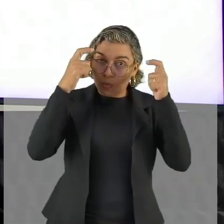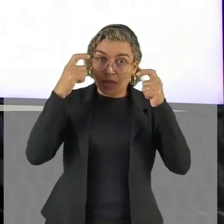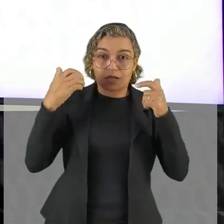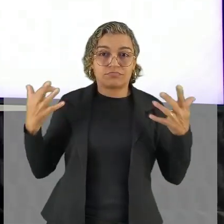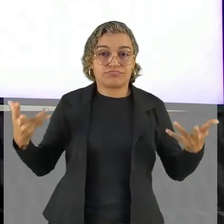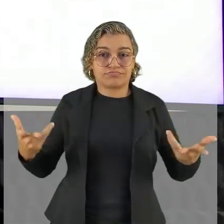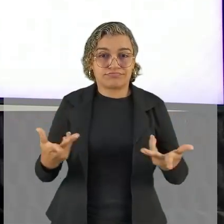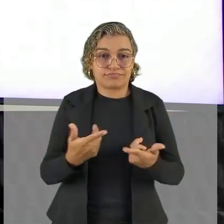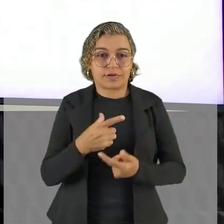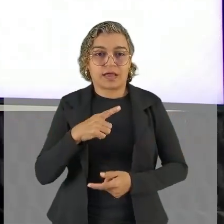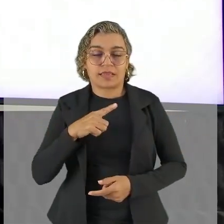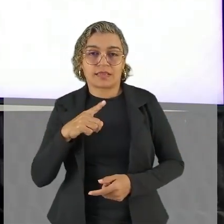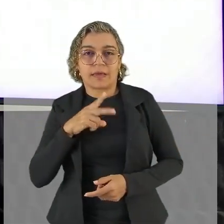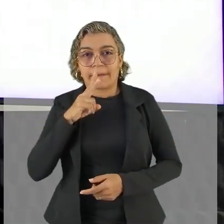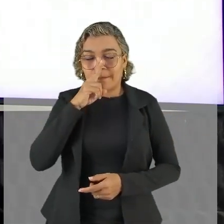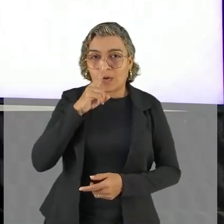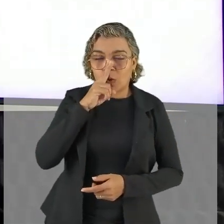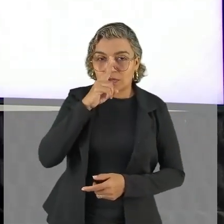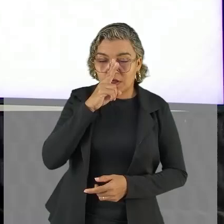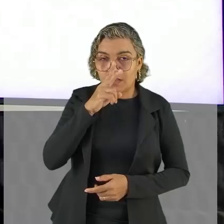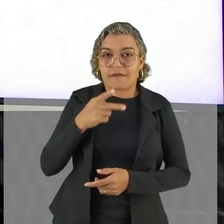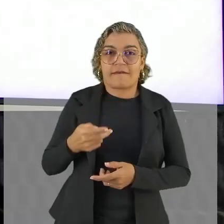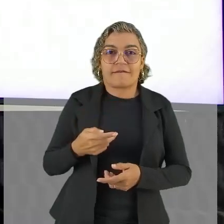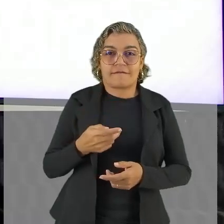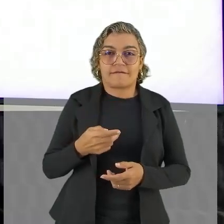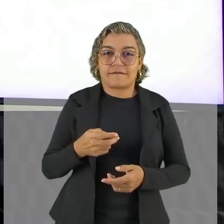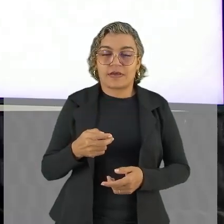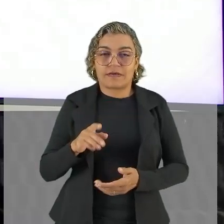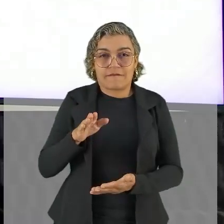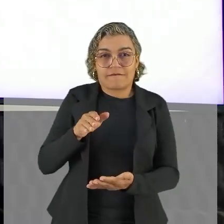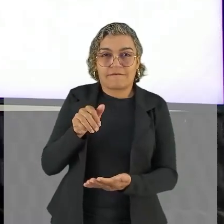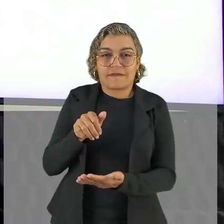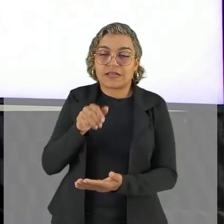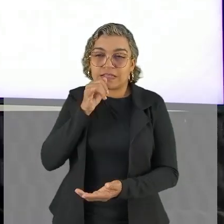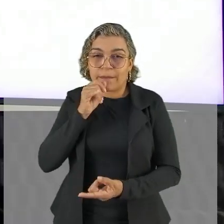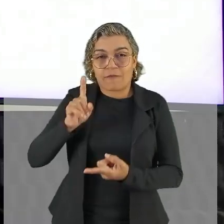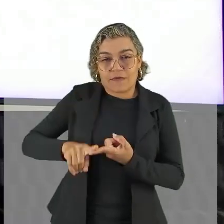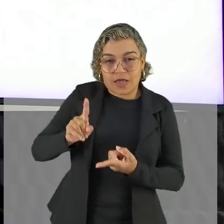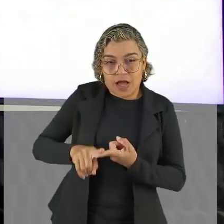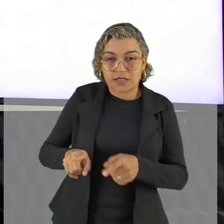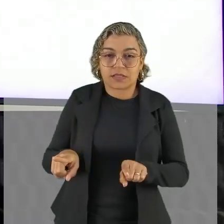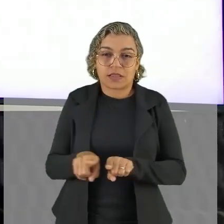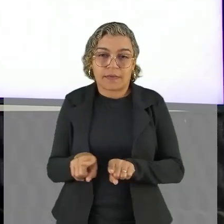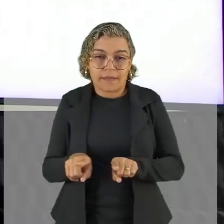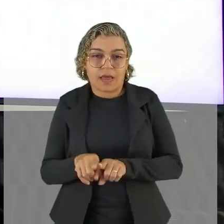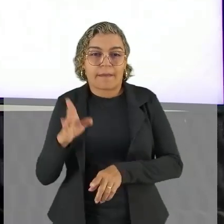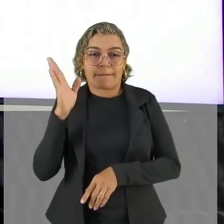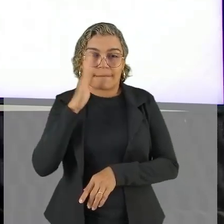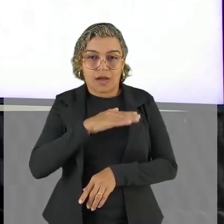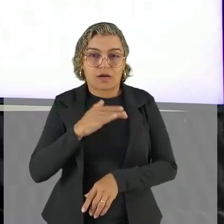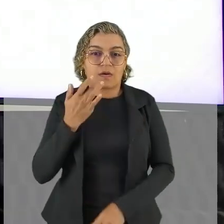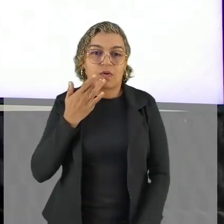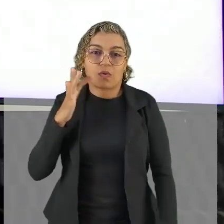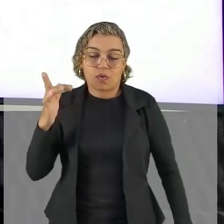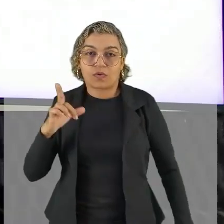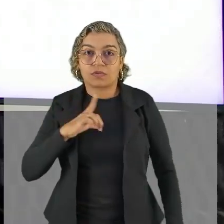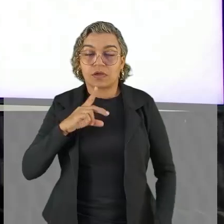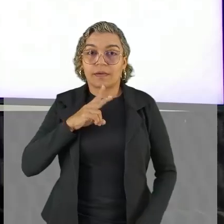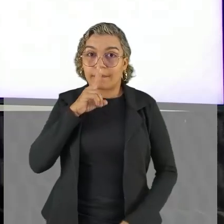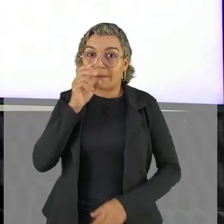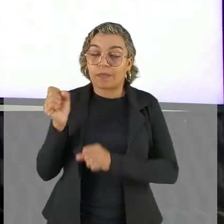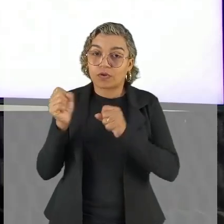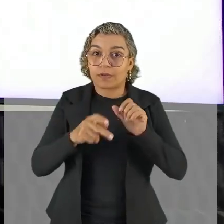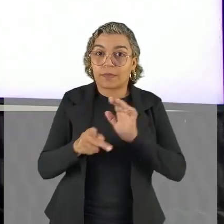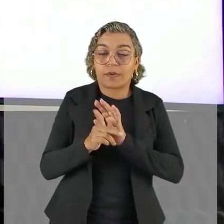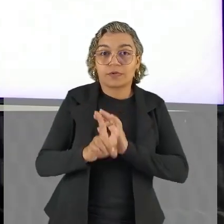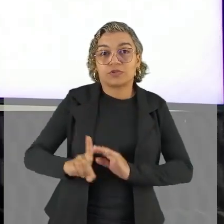os poderes e vinganças. Ele é mau, ele se vingou do Firmino. Ouro tem poder de Deus. Ele faz